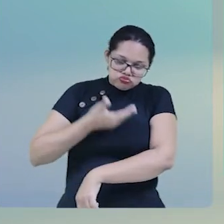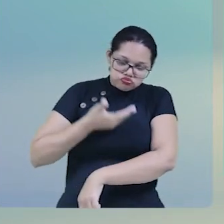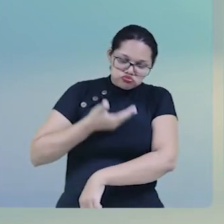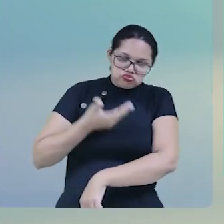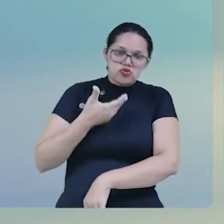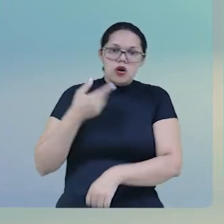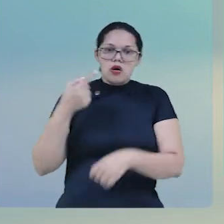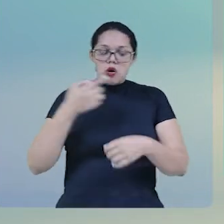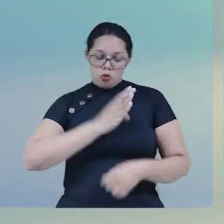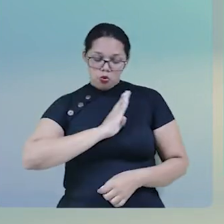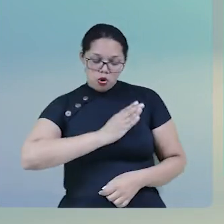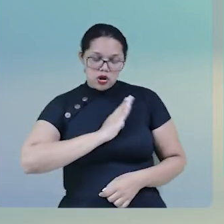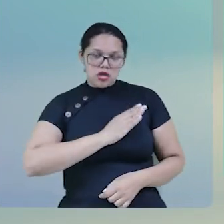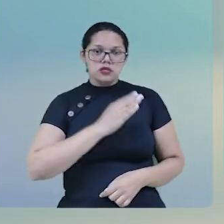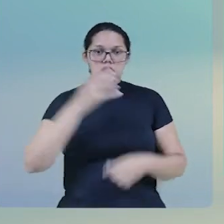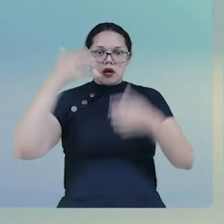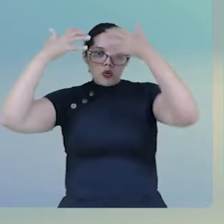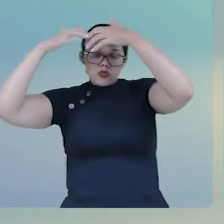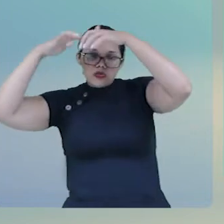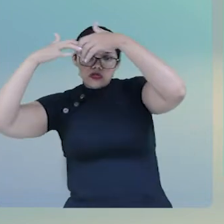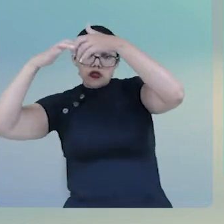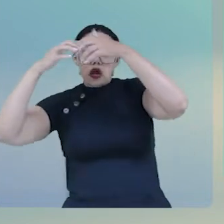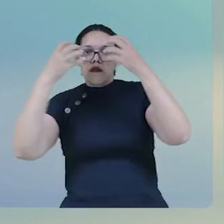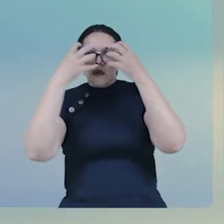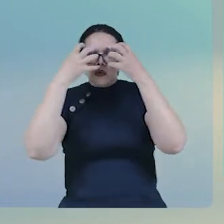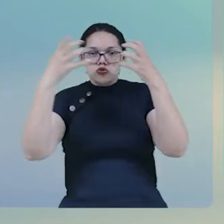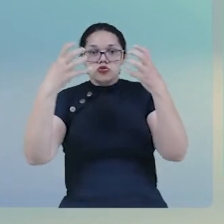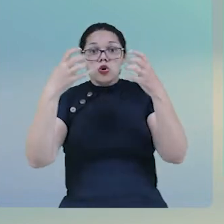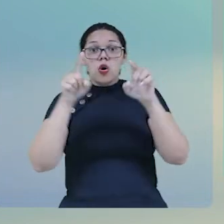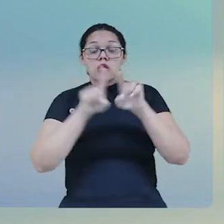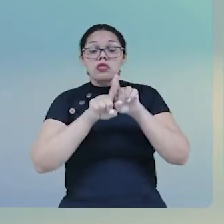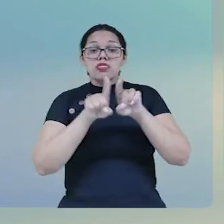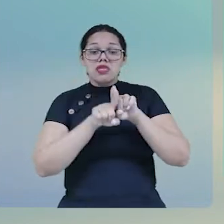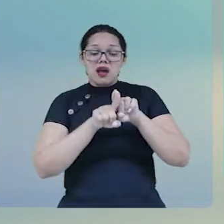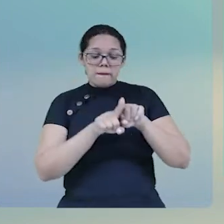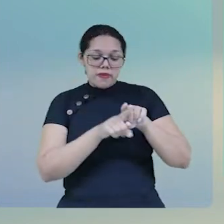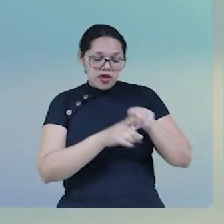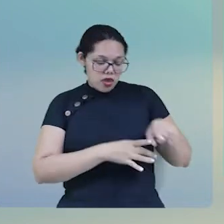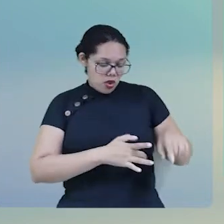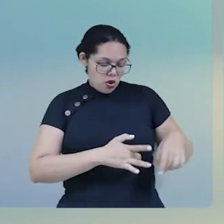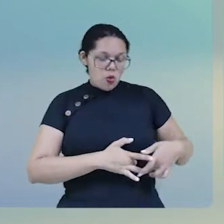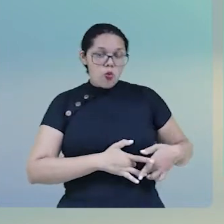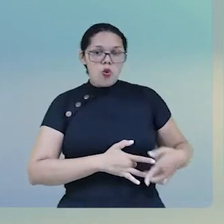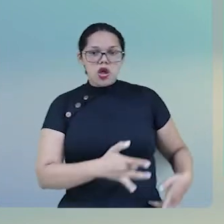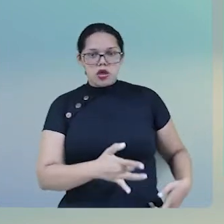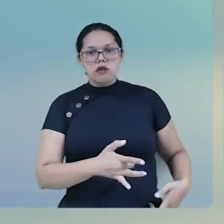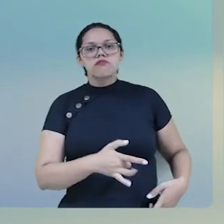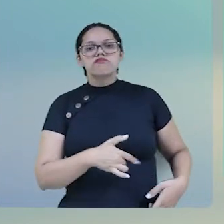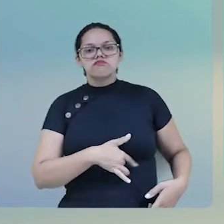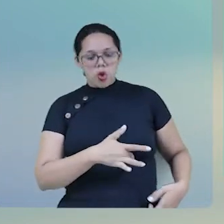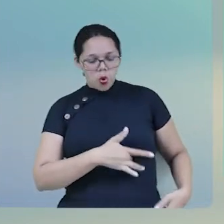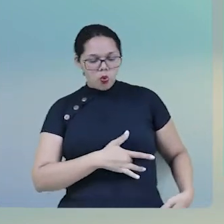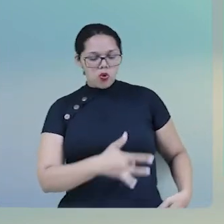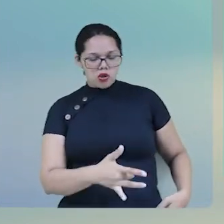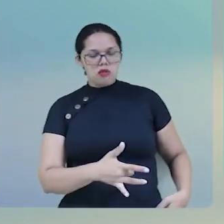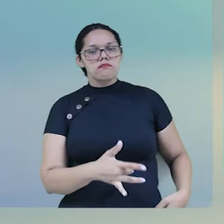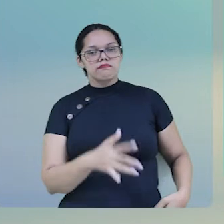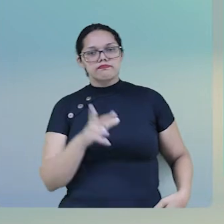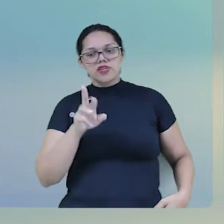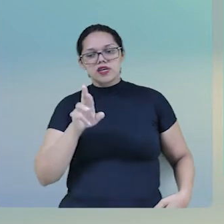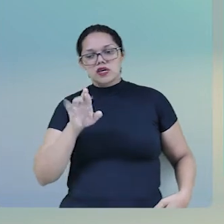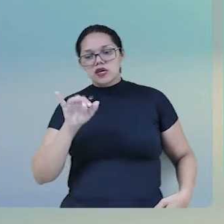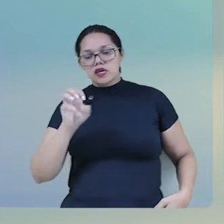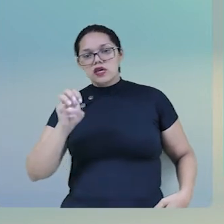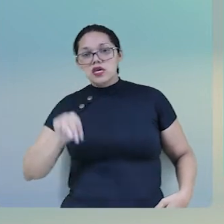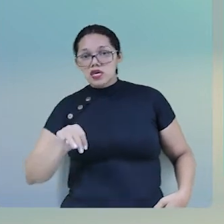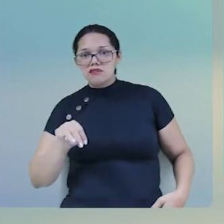o cérebro, os olhos e pode causar até a paralisação dos rins. Ocorre quando a medida da pressão se